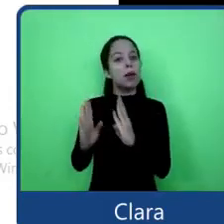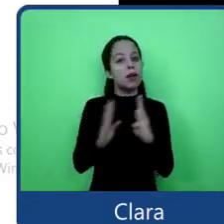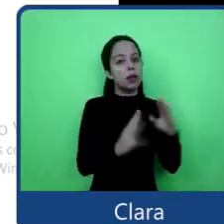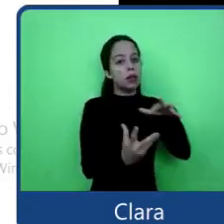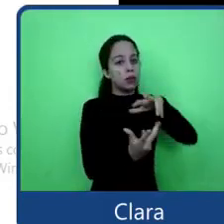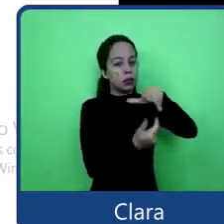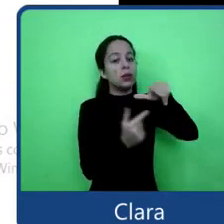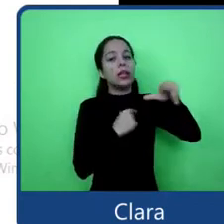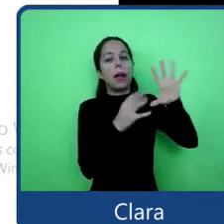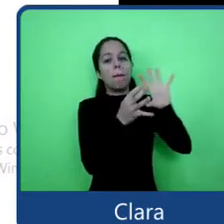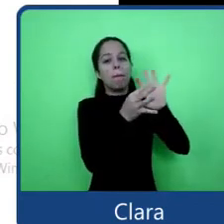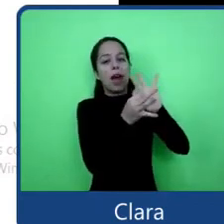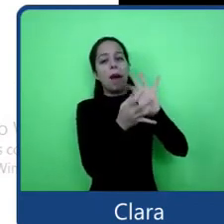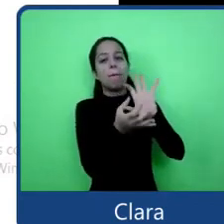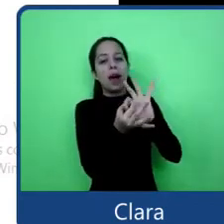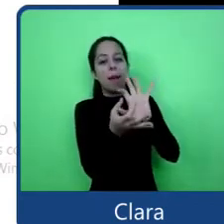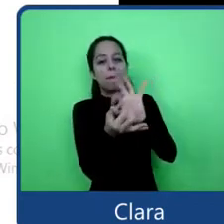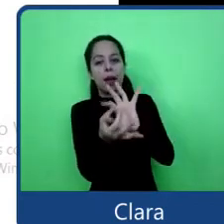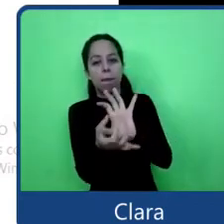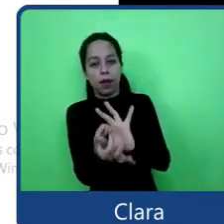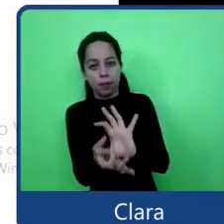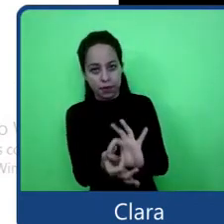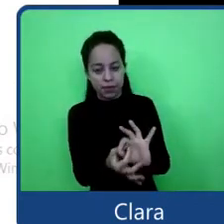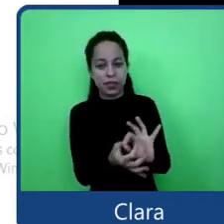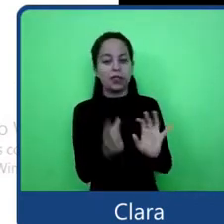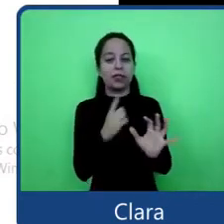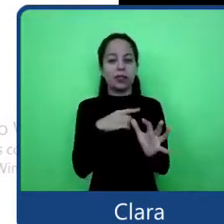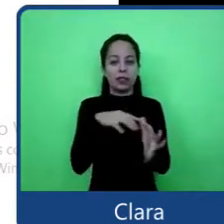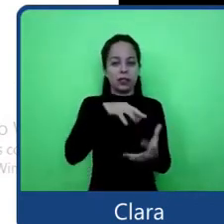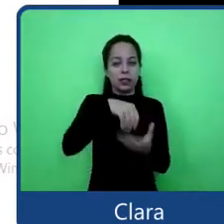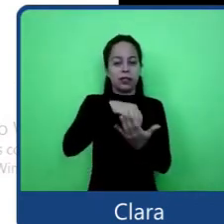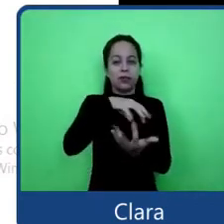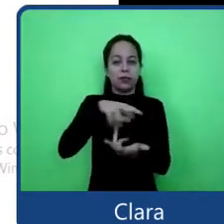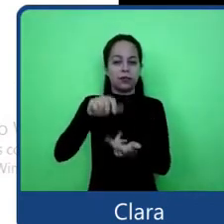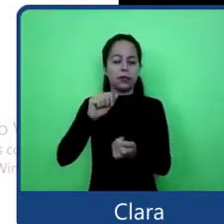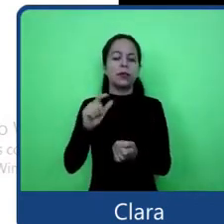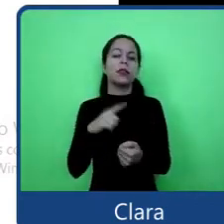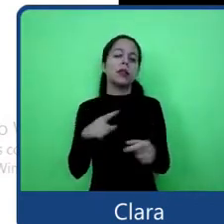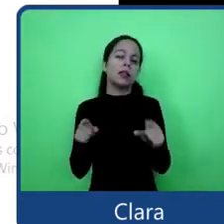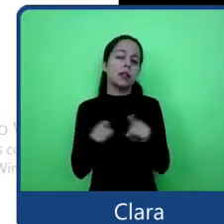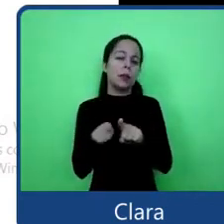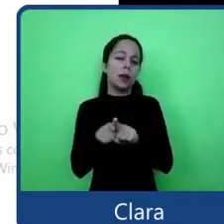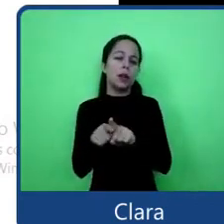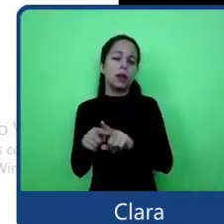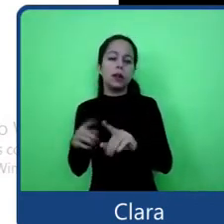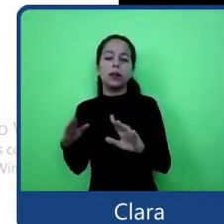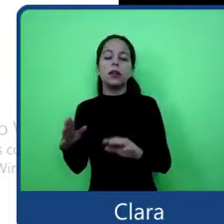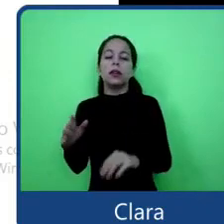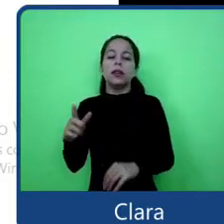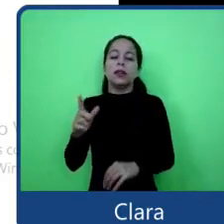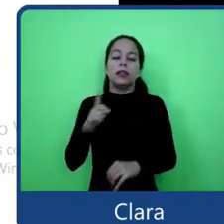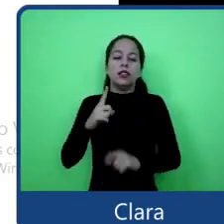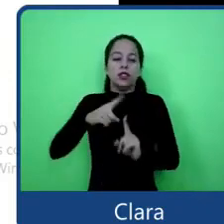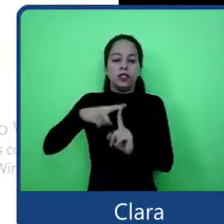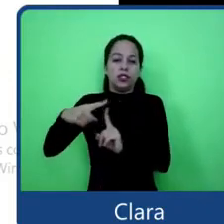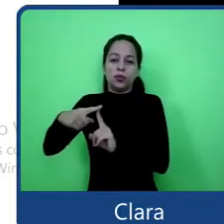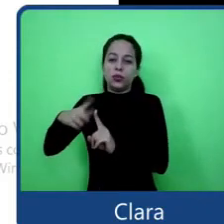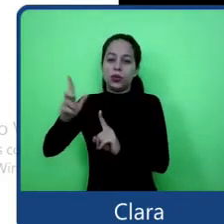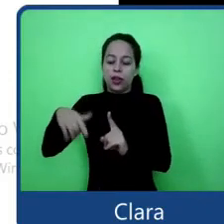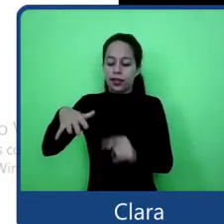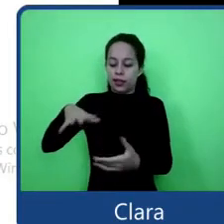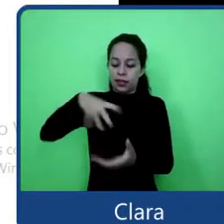no sistema terrestre, né? E também em diversas escalas temporais e espaciais. Então está tudo muito interligado